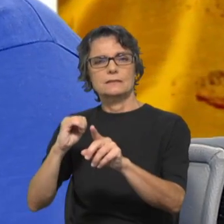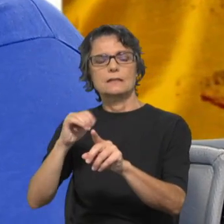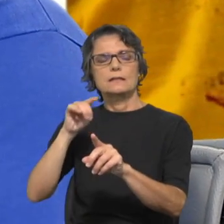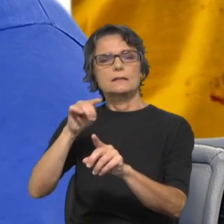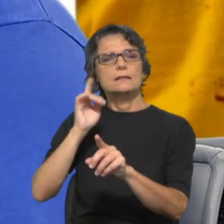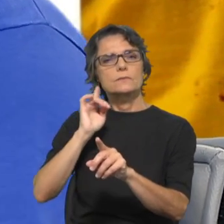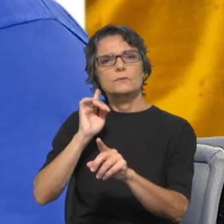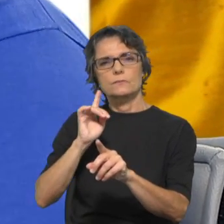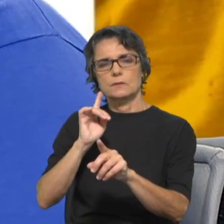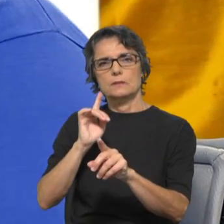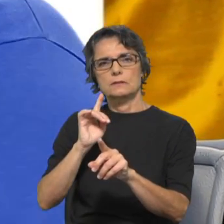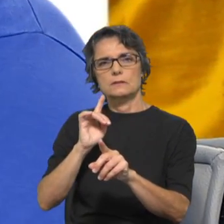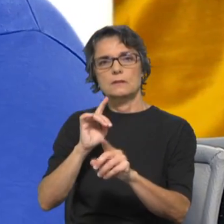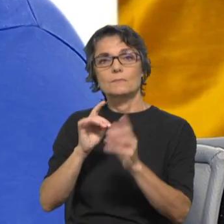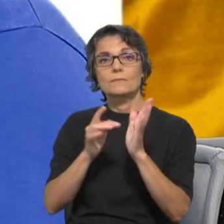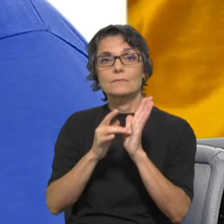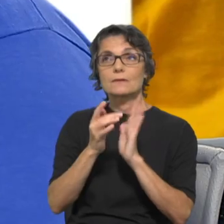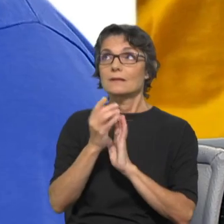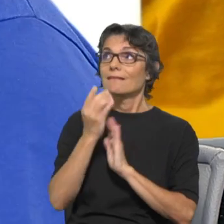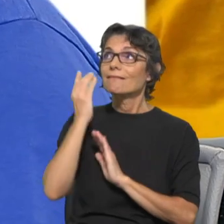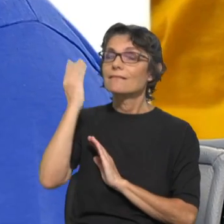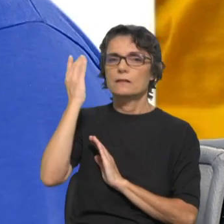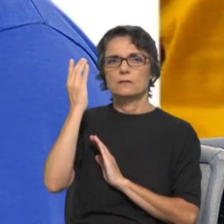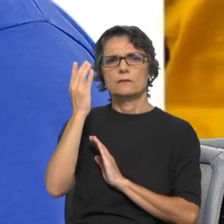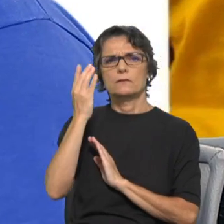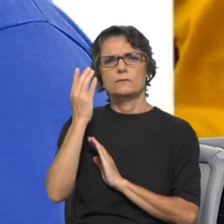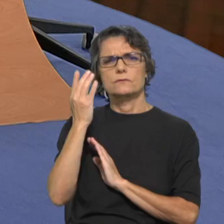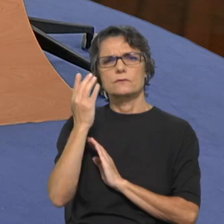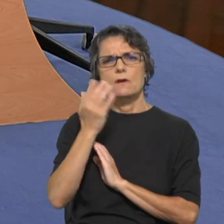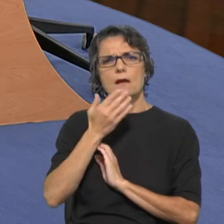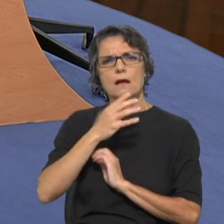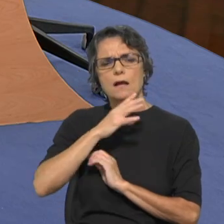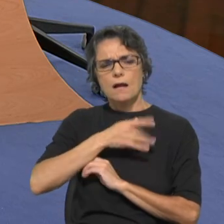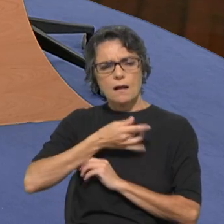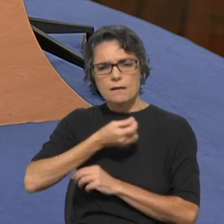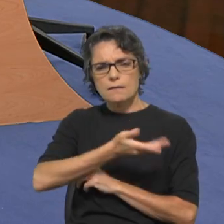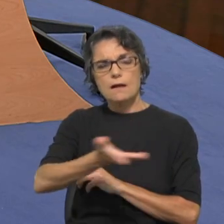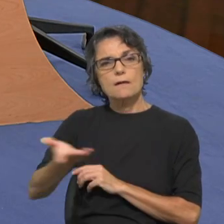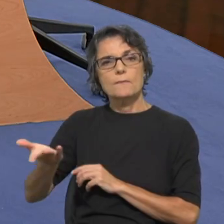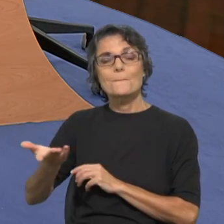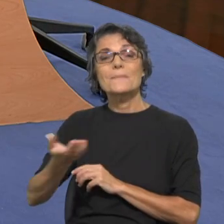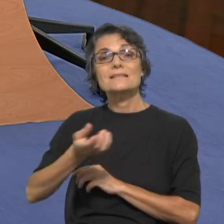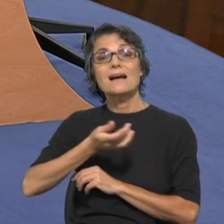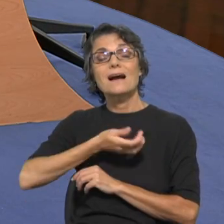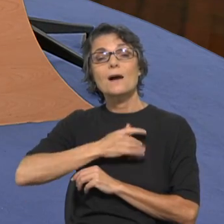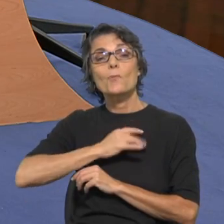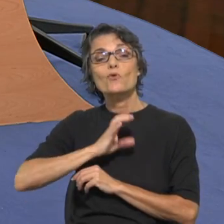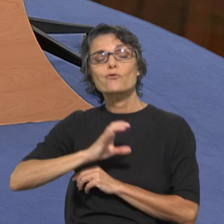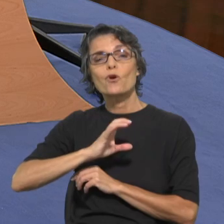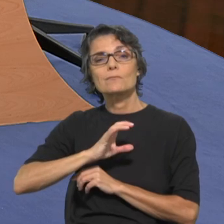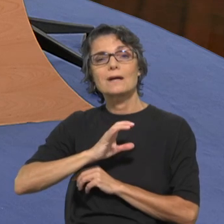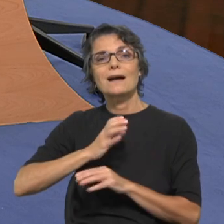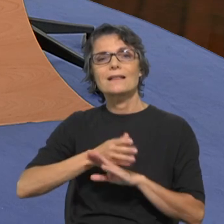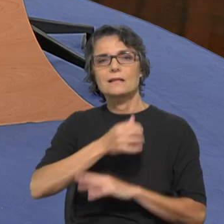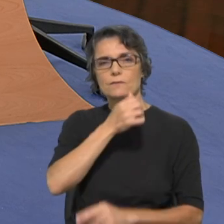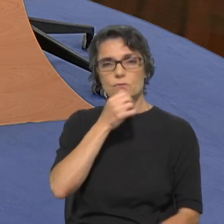não é? Um Deus que nos ama e que nos fala desse amor pelo lado mais difícil de entender, mas ao mesmo tempo, se calhar,